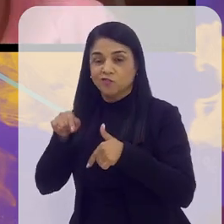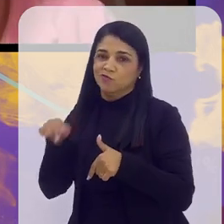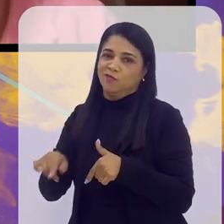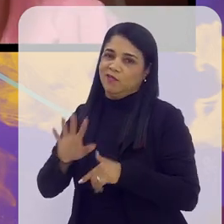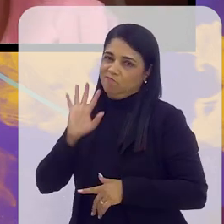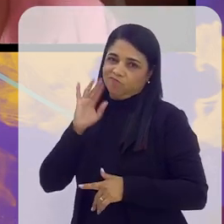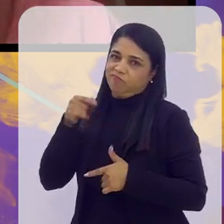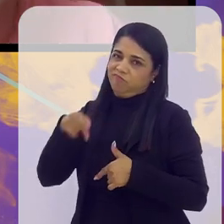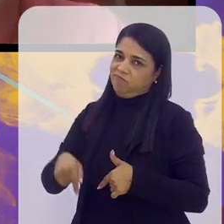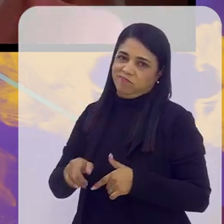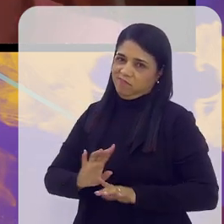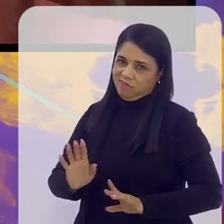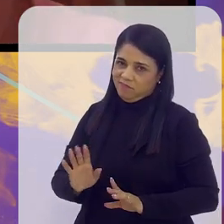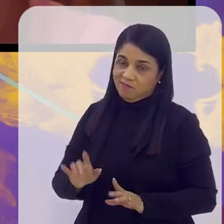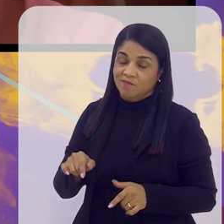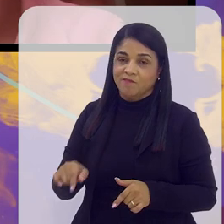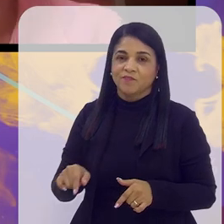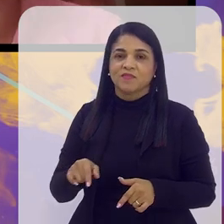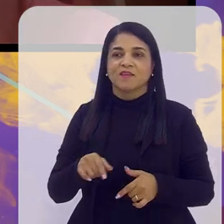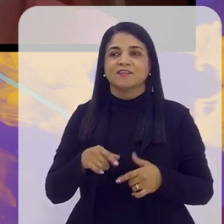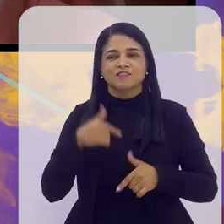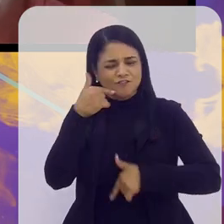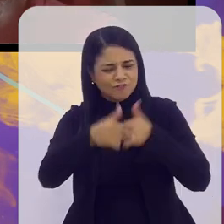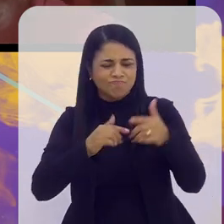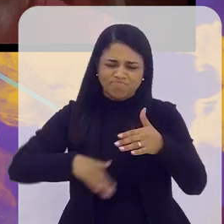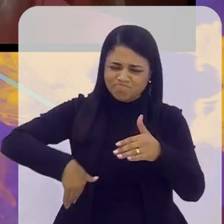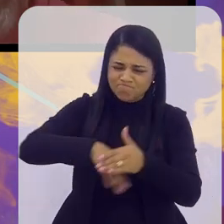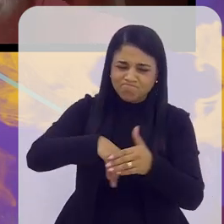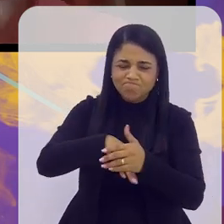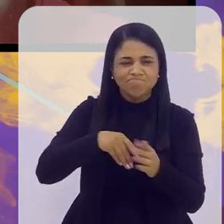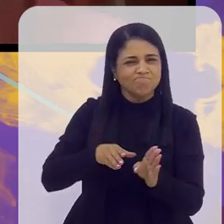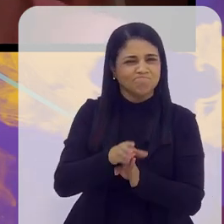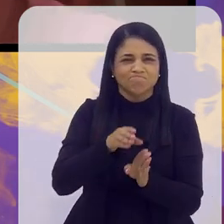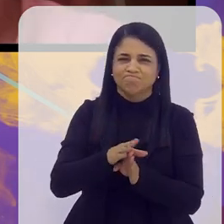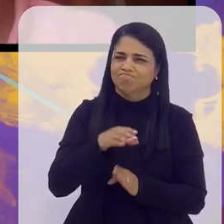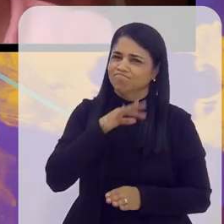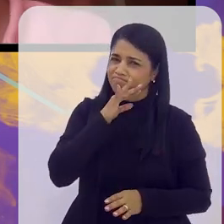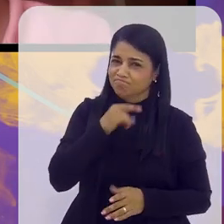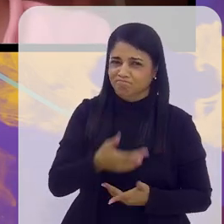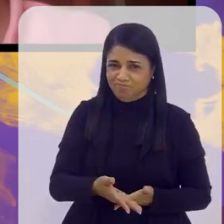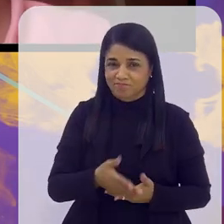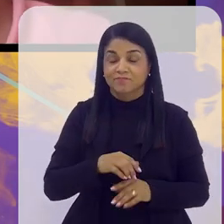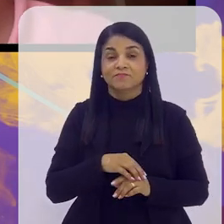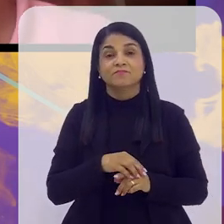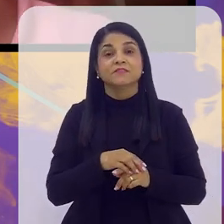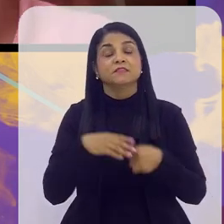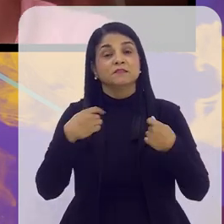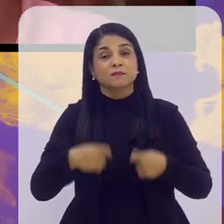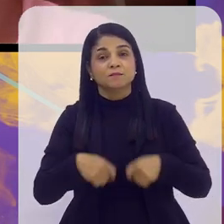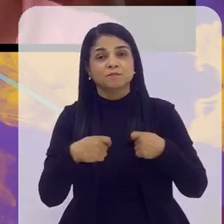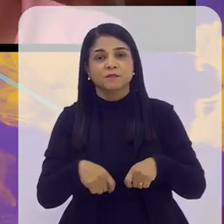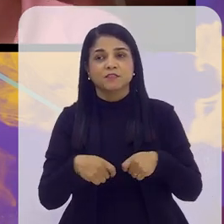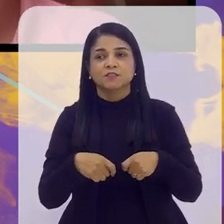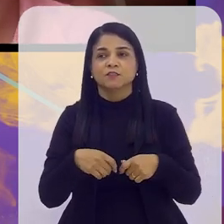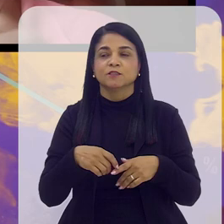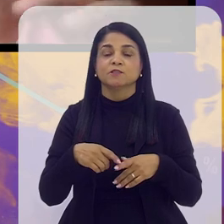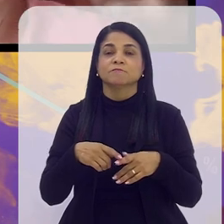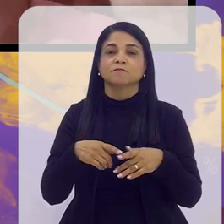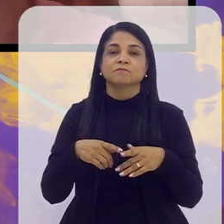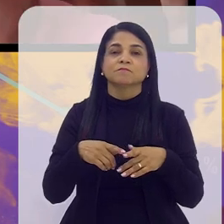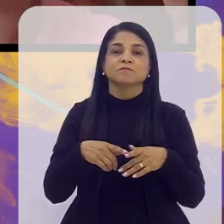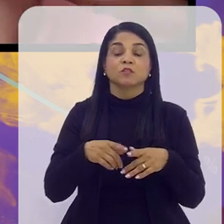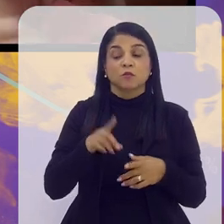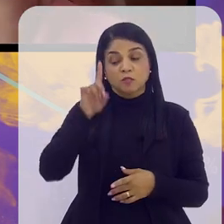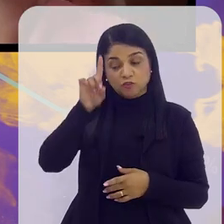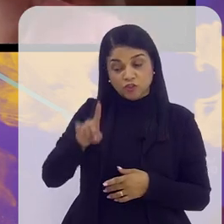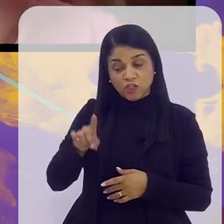dele, né? Equivocadinho, muito mal Exato. orientado, né? É Jogador de futebol, péssimo. em geral, é mal orientado, né, Rui? É. E aí a gente tem, então, acho que do lado esquerdo